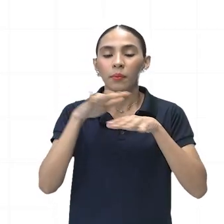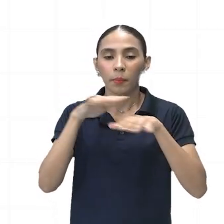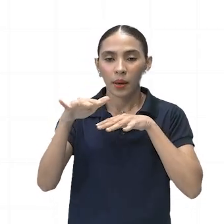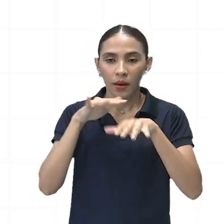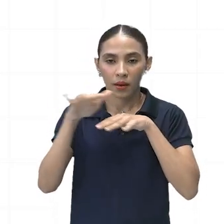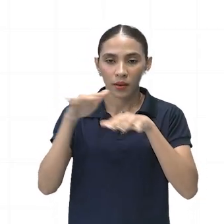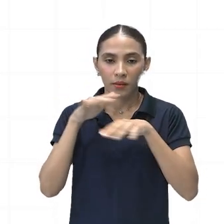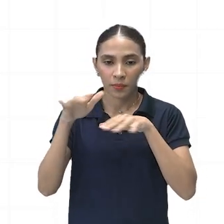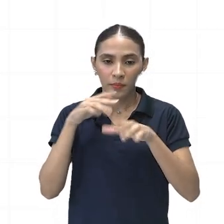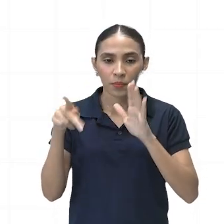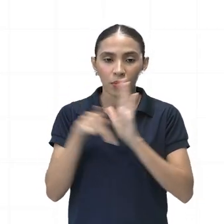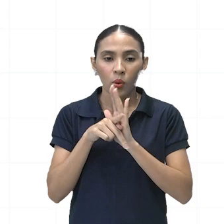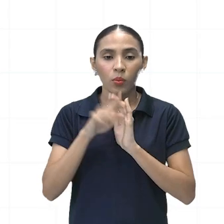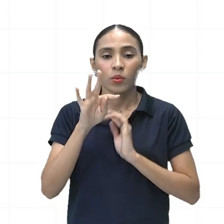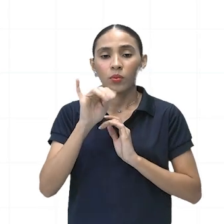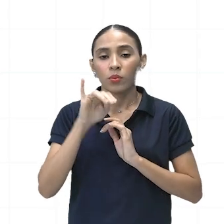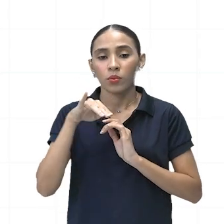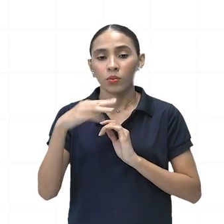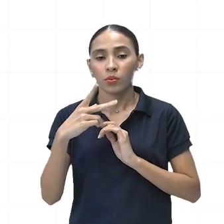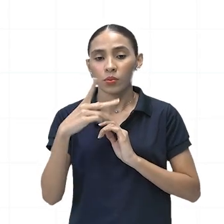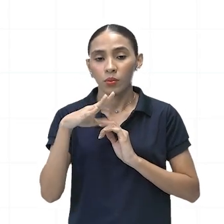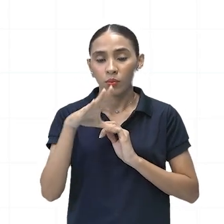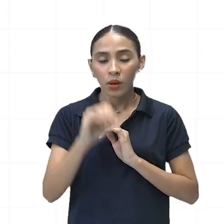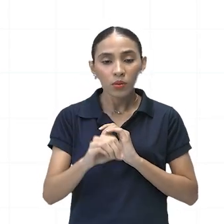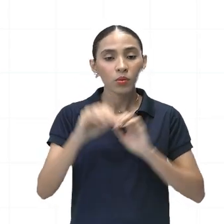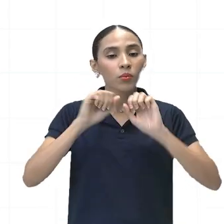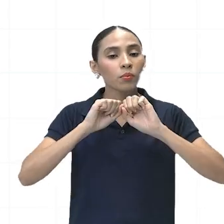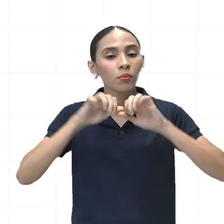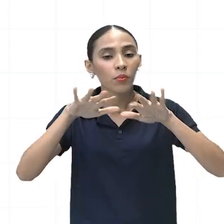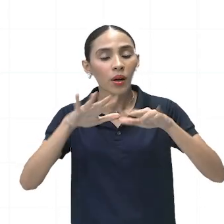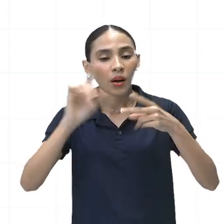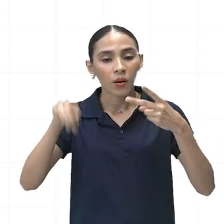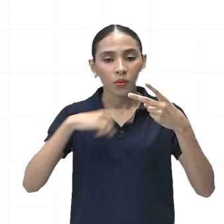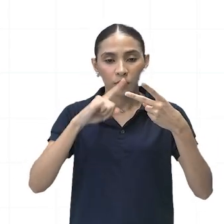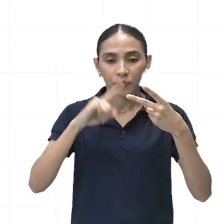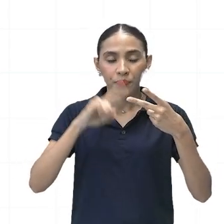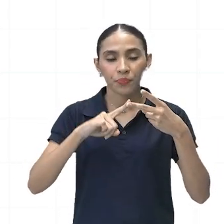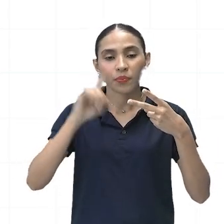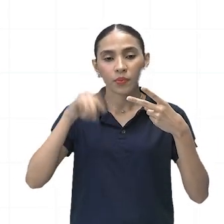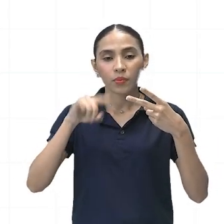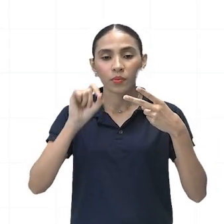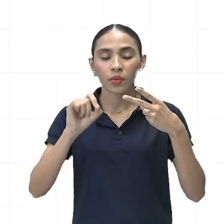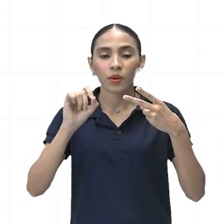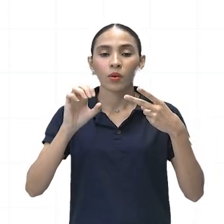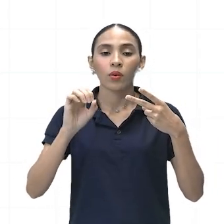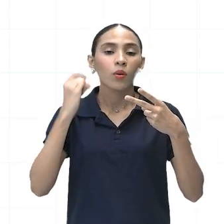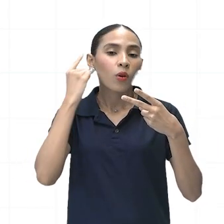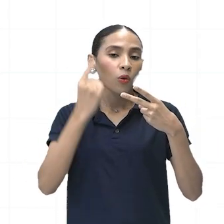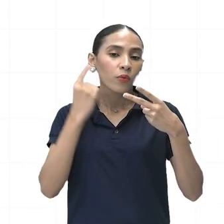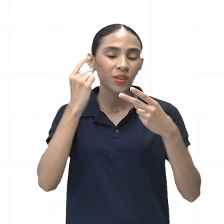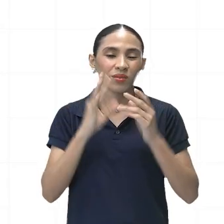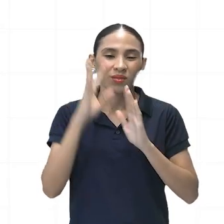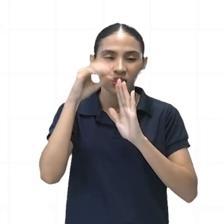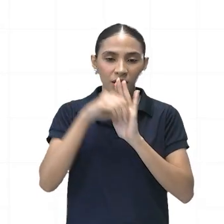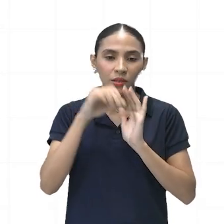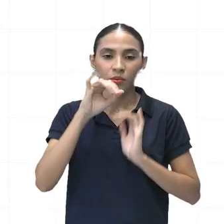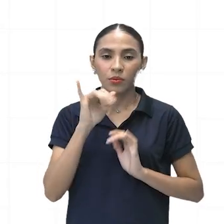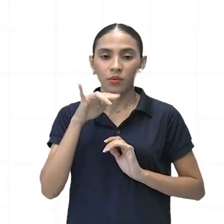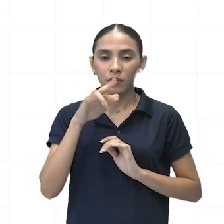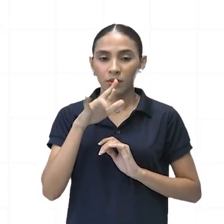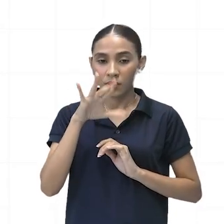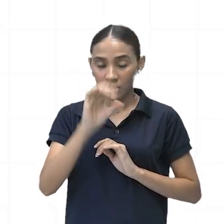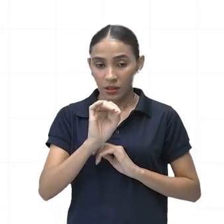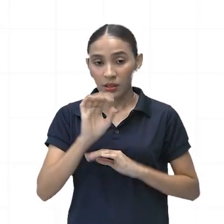vibrações provenientes do tímpano e transmitir, então, para a outra parte do ouvido, que é o ouvido interno. No